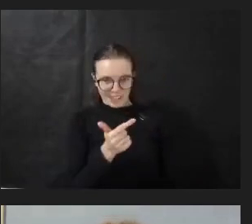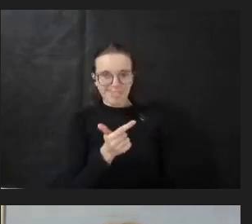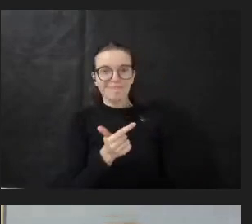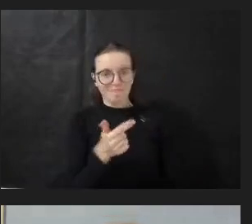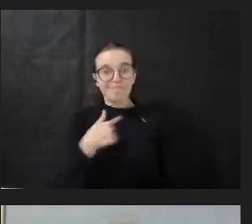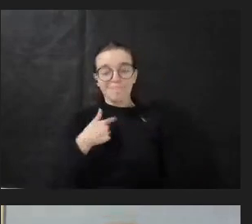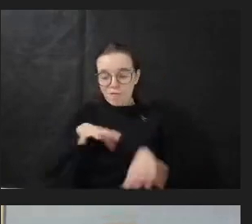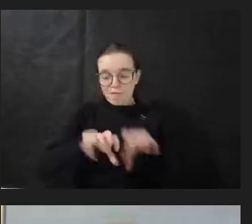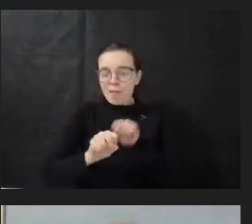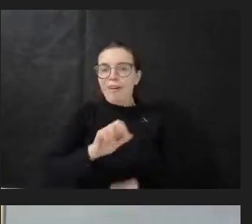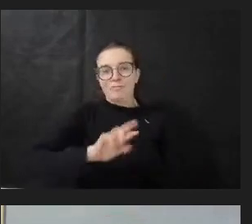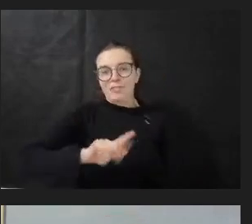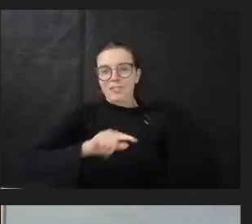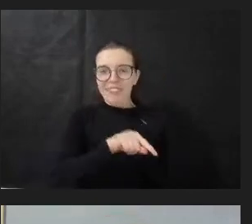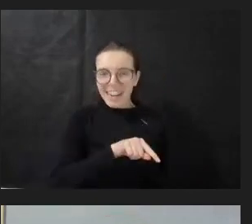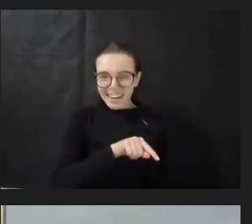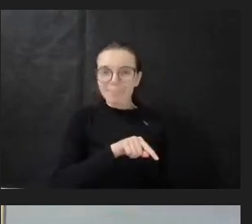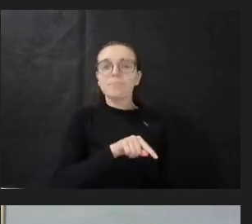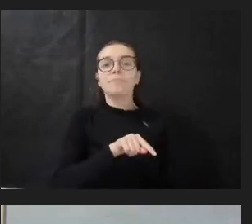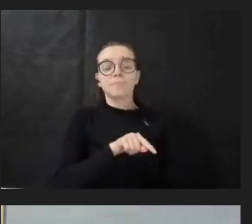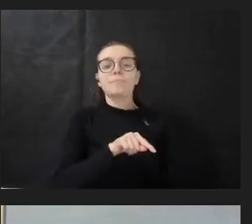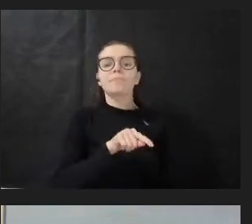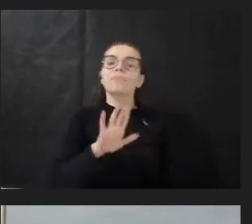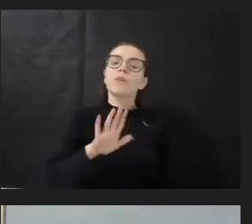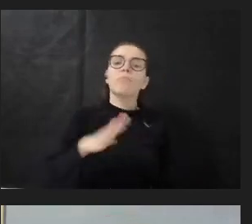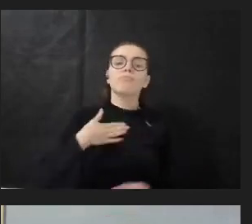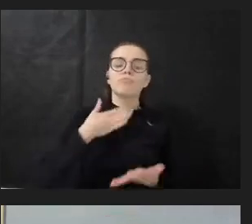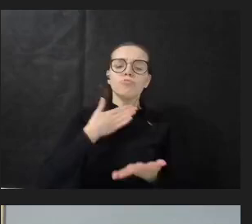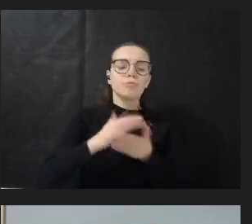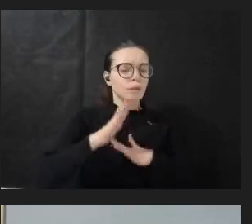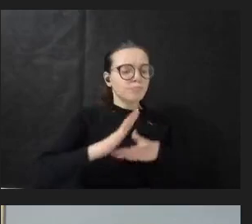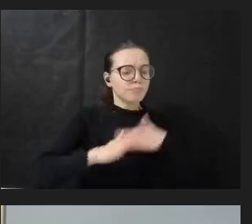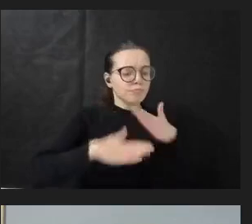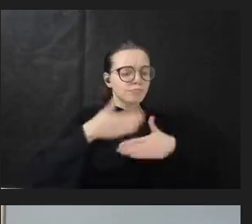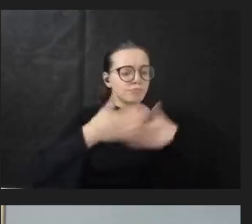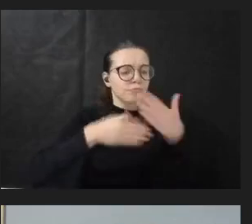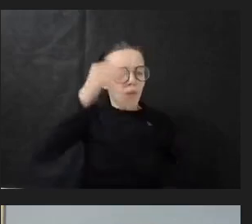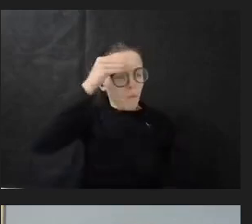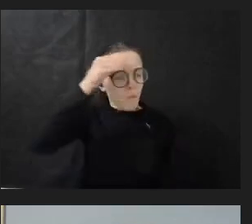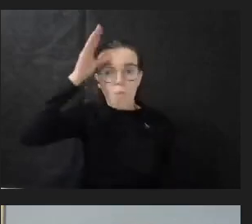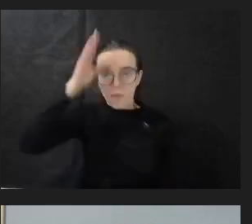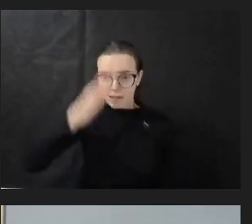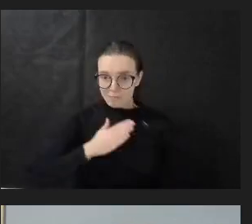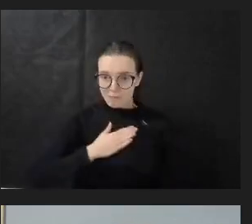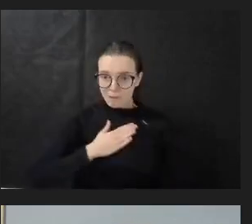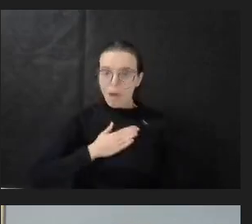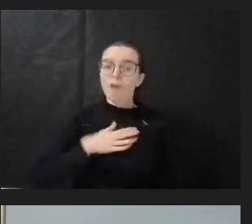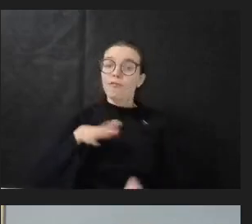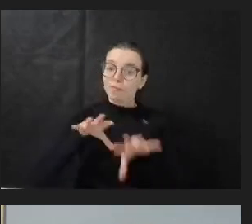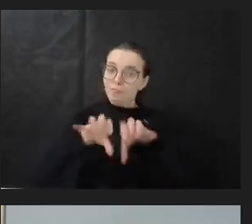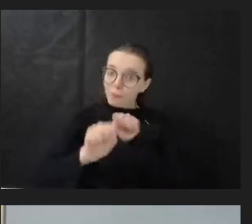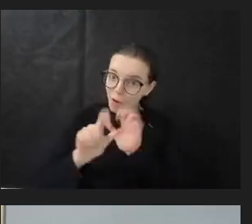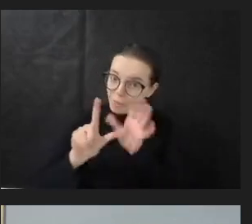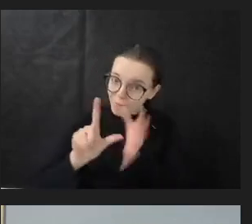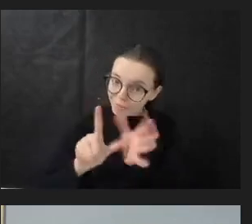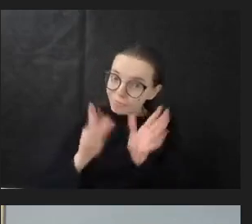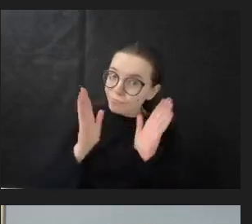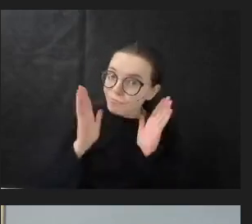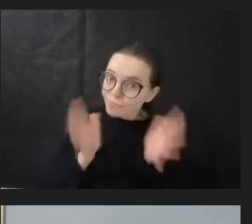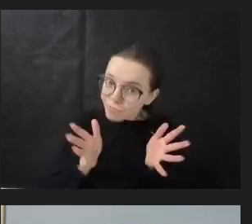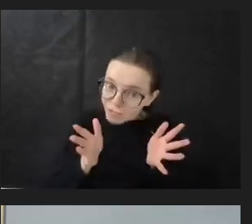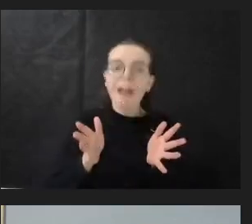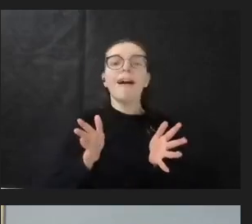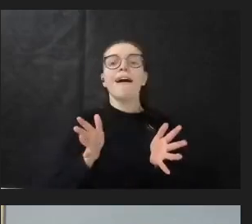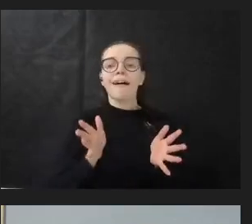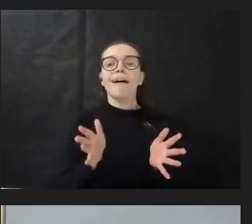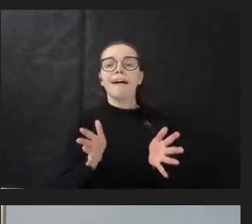Aí, dentro desse processo de construção de conhecimento, formei no Letras Libras